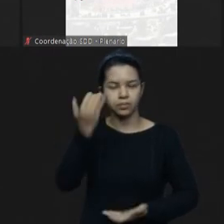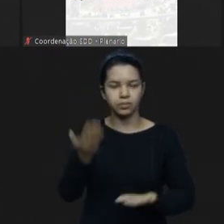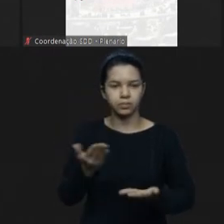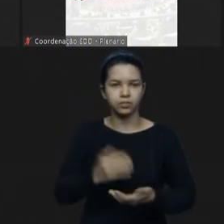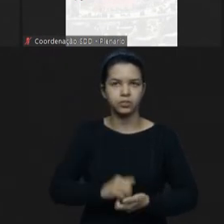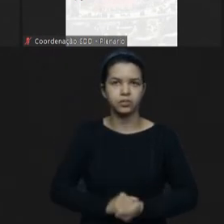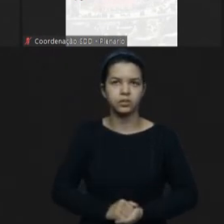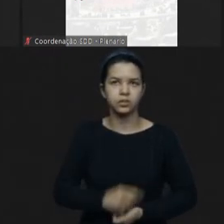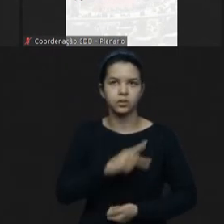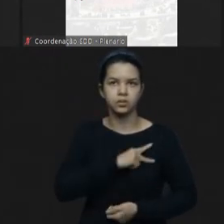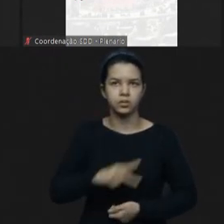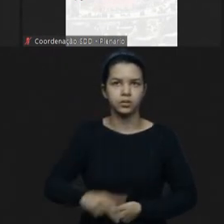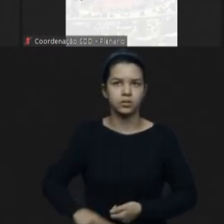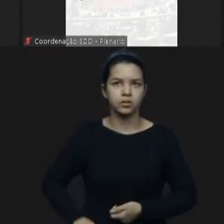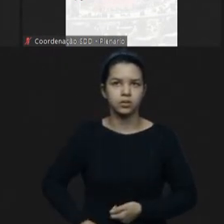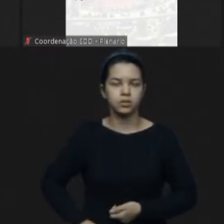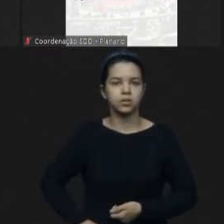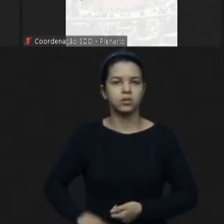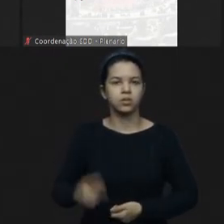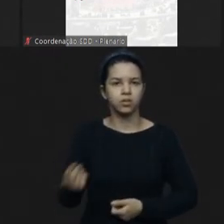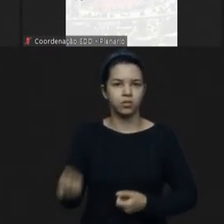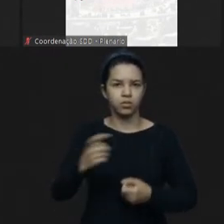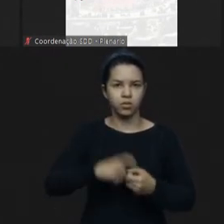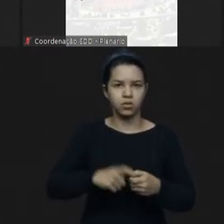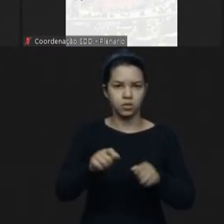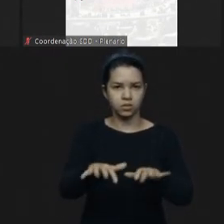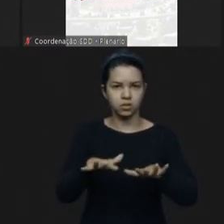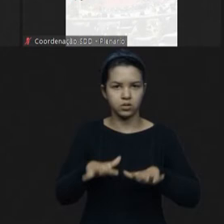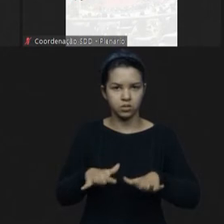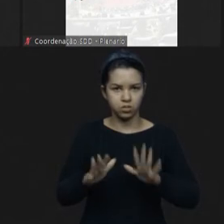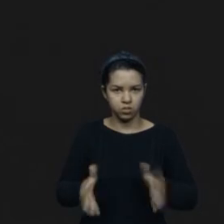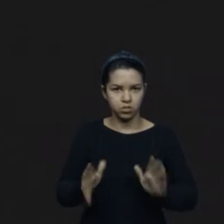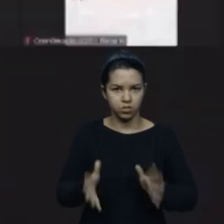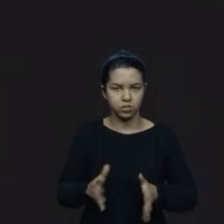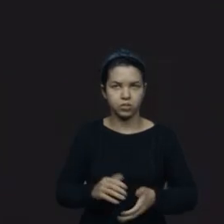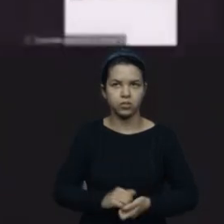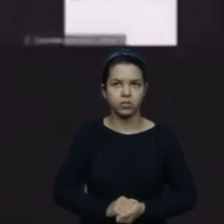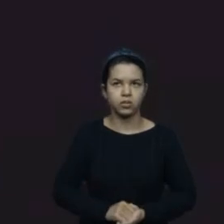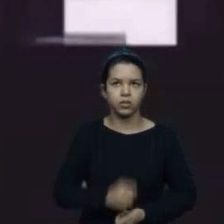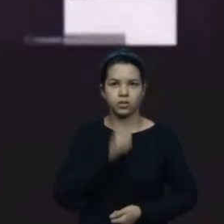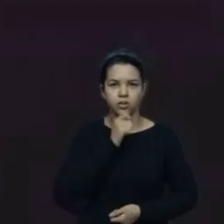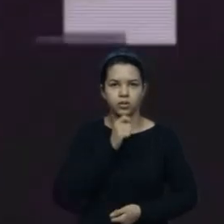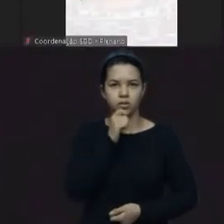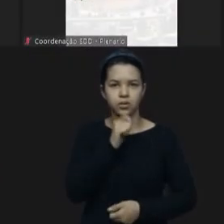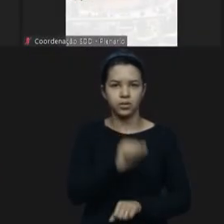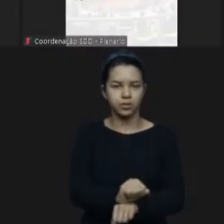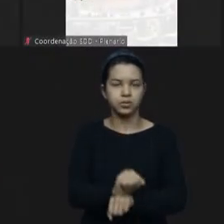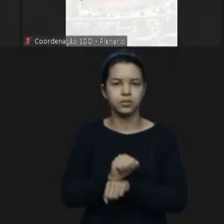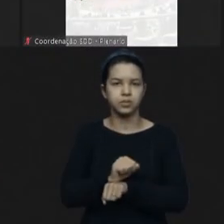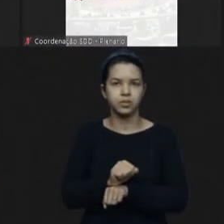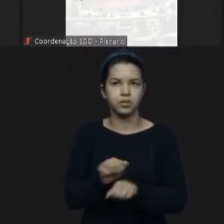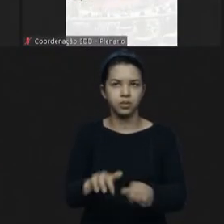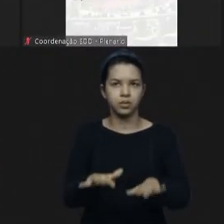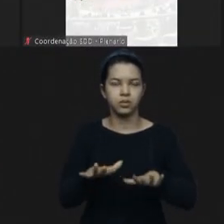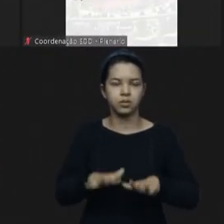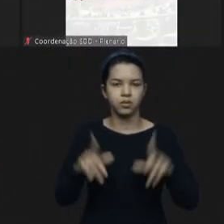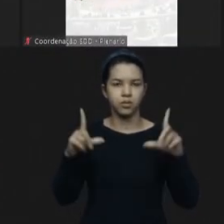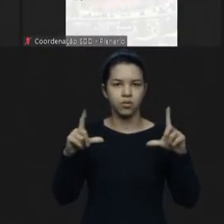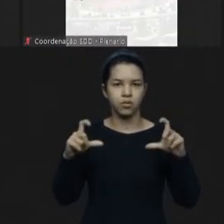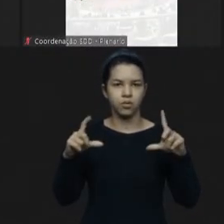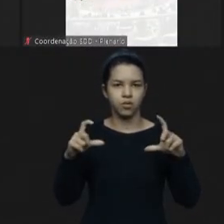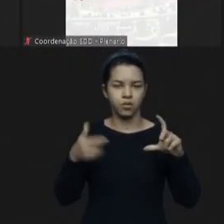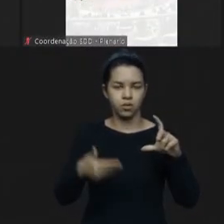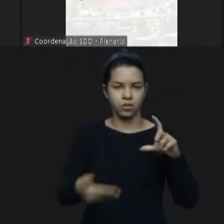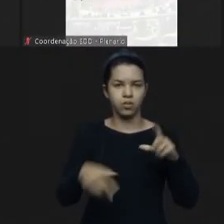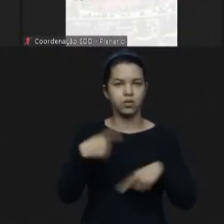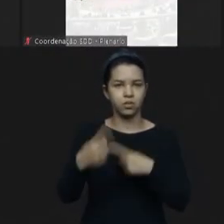presidente, já retomamos a sessão? Não, não retomamos. Está suspensa a sessão para o registro fotográfico. Já vou